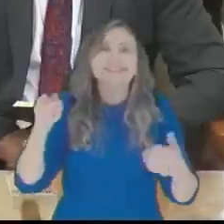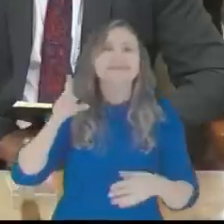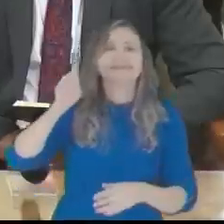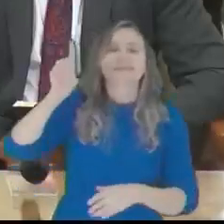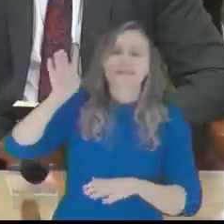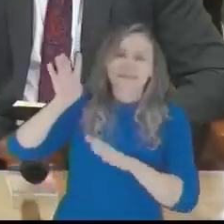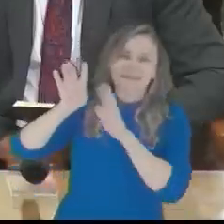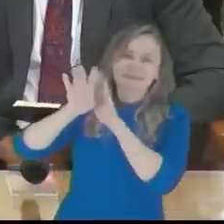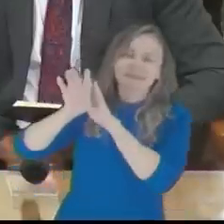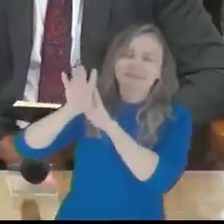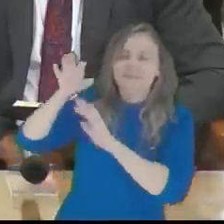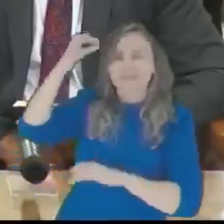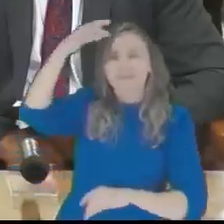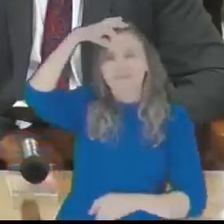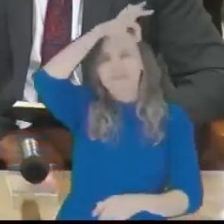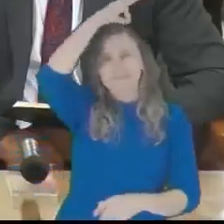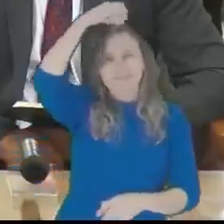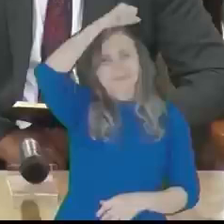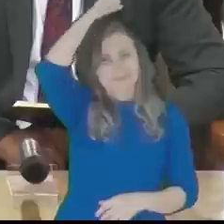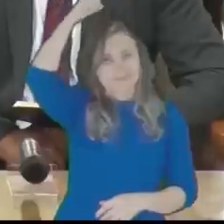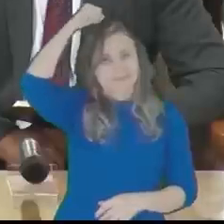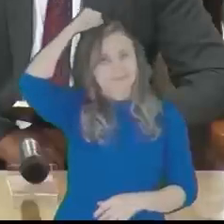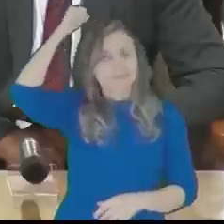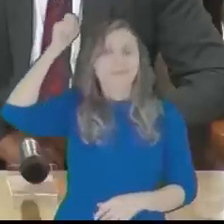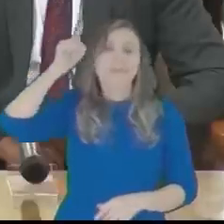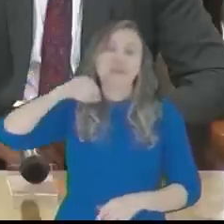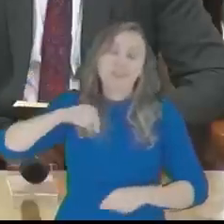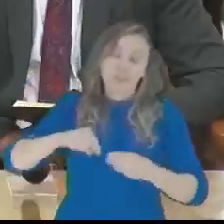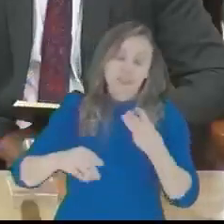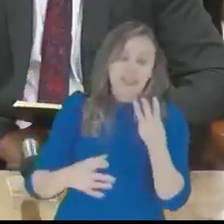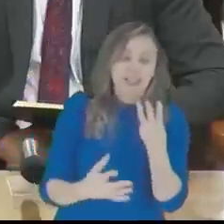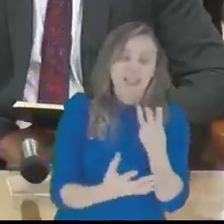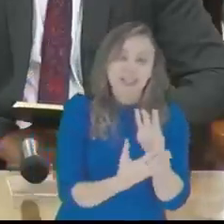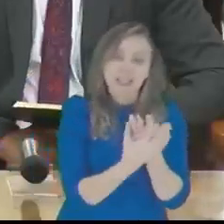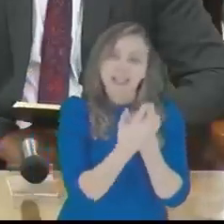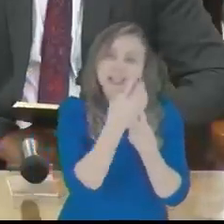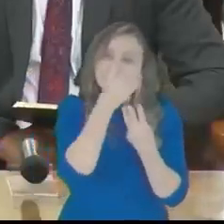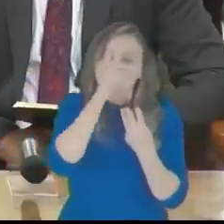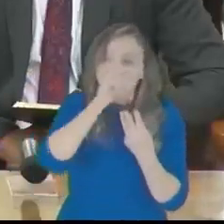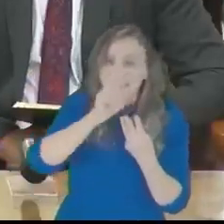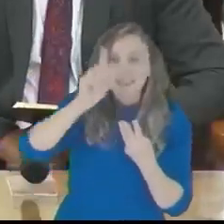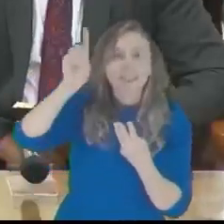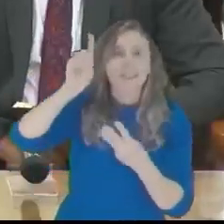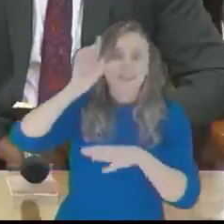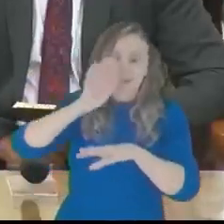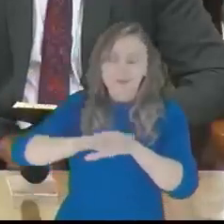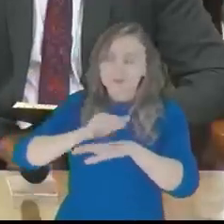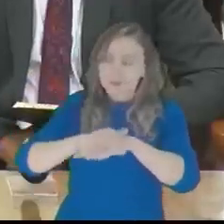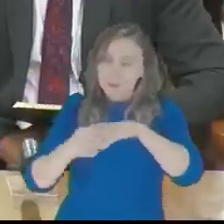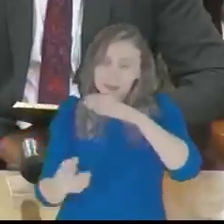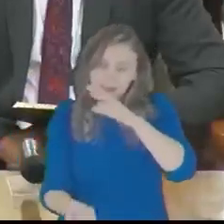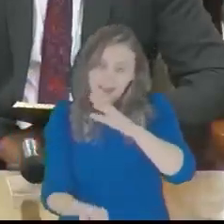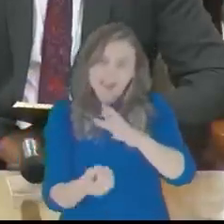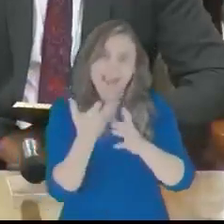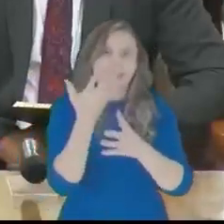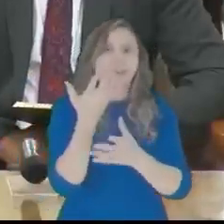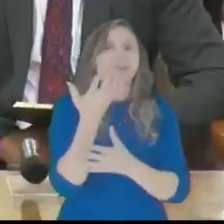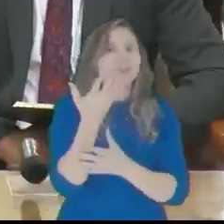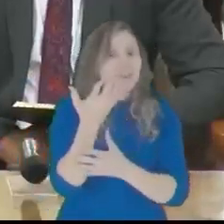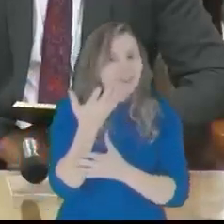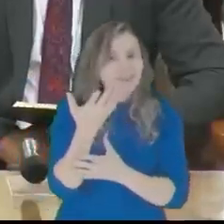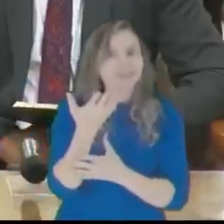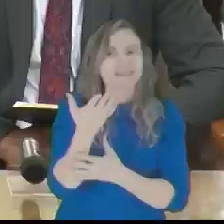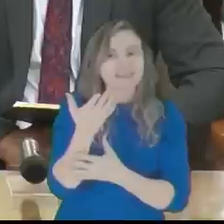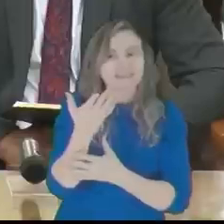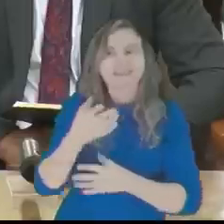Santo. A criação é uma obra trinitária. É uma obra do Pai, é uma obra do Filho e é uma obra do Espírito